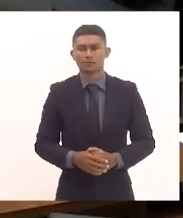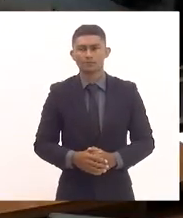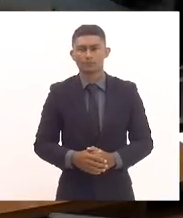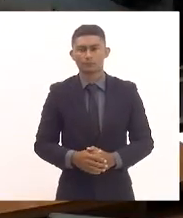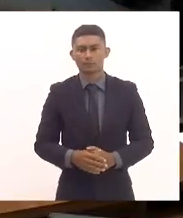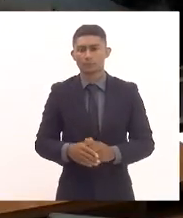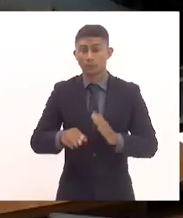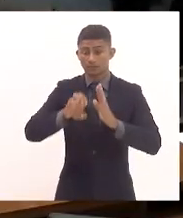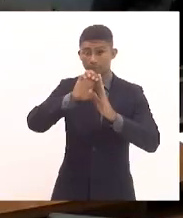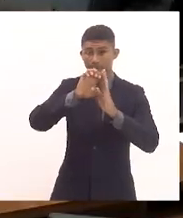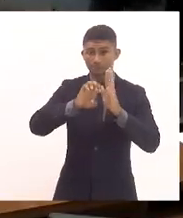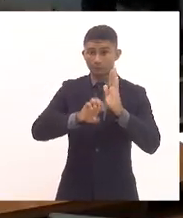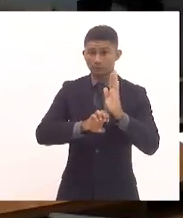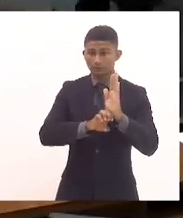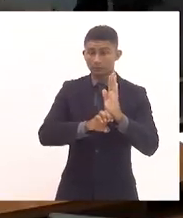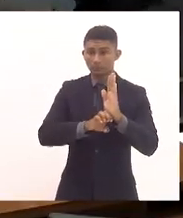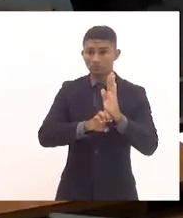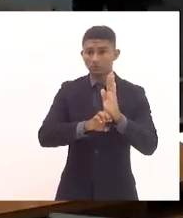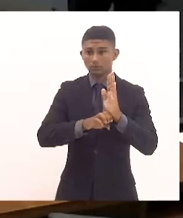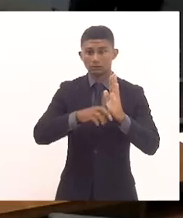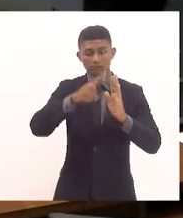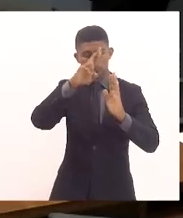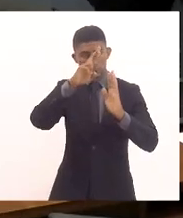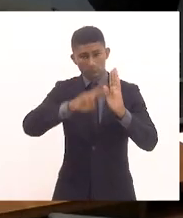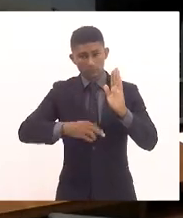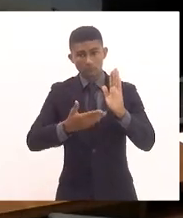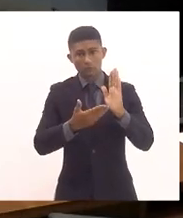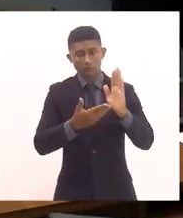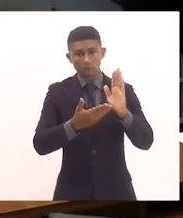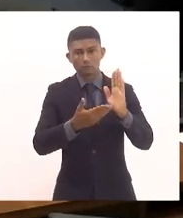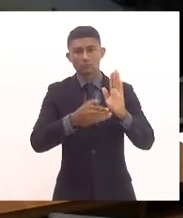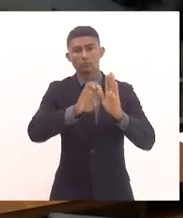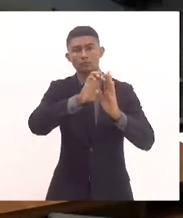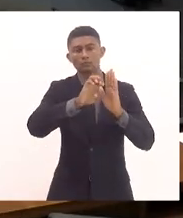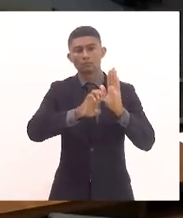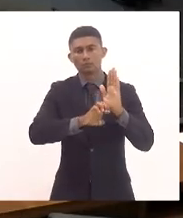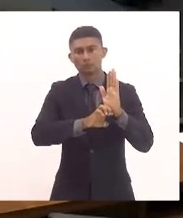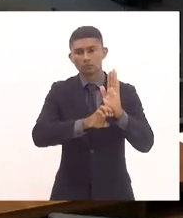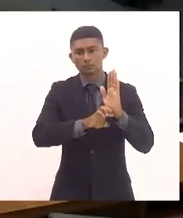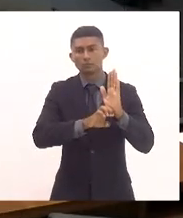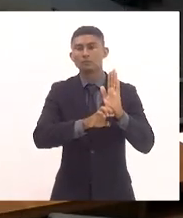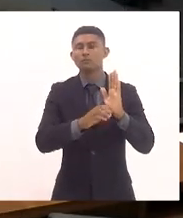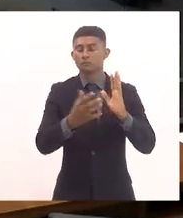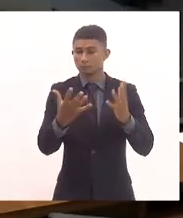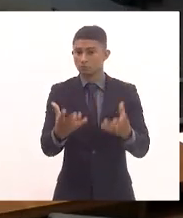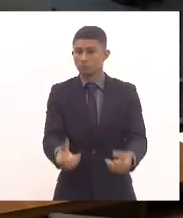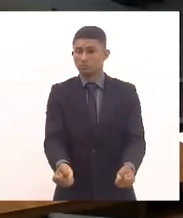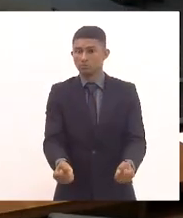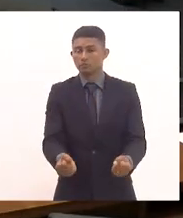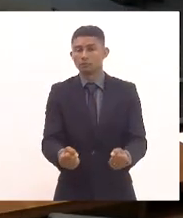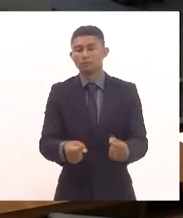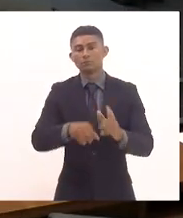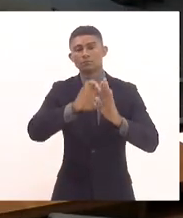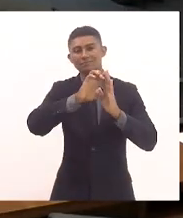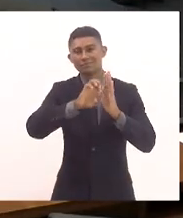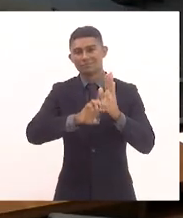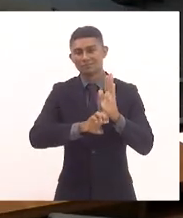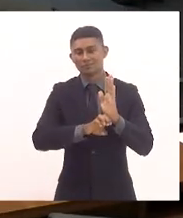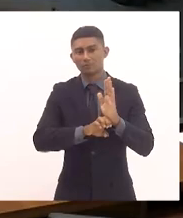As emendas no relatório original são favorável às